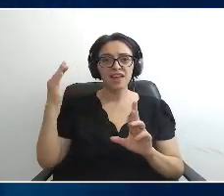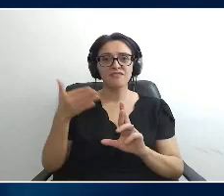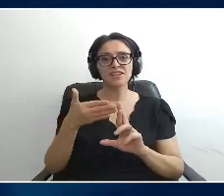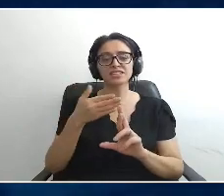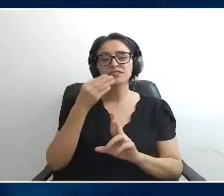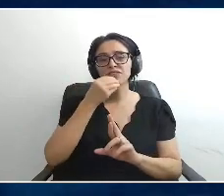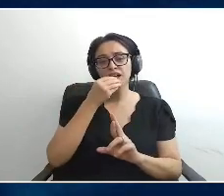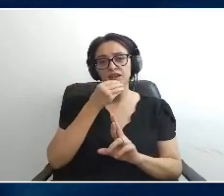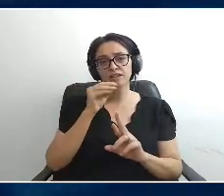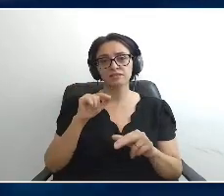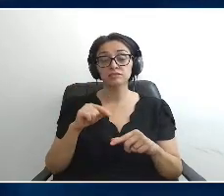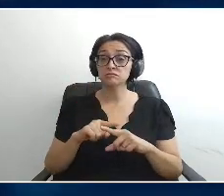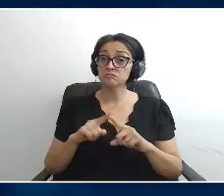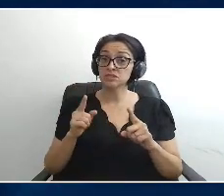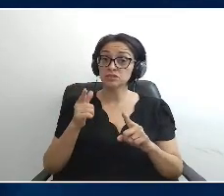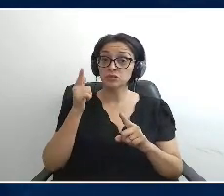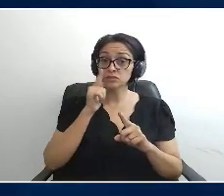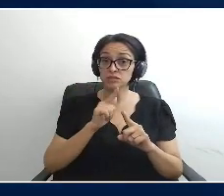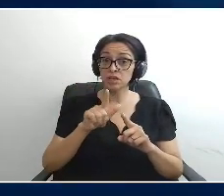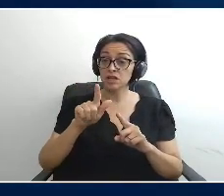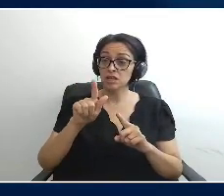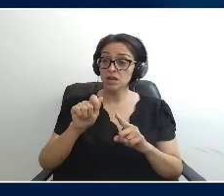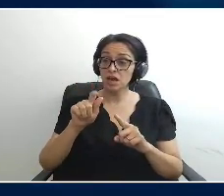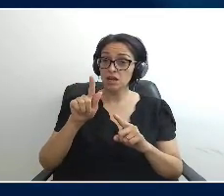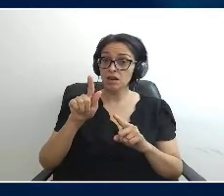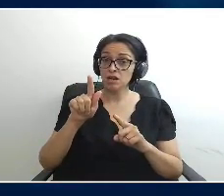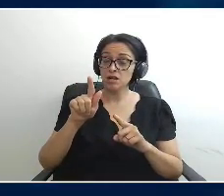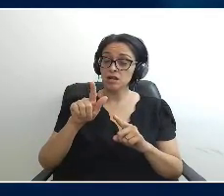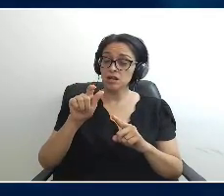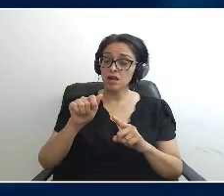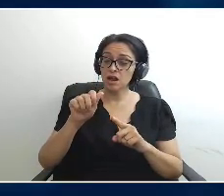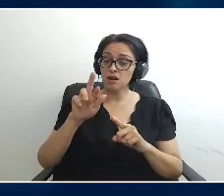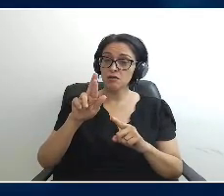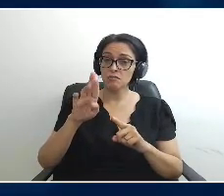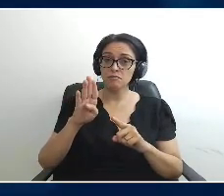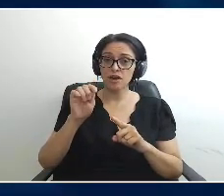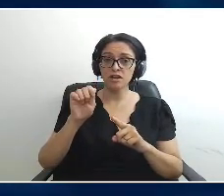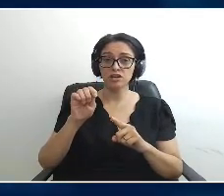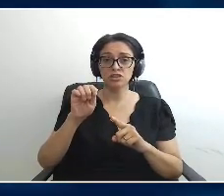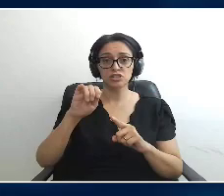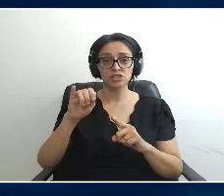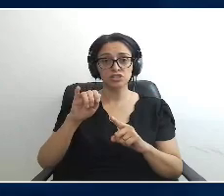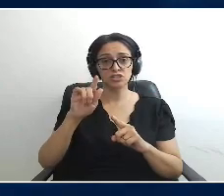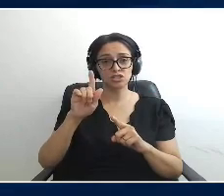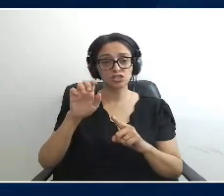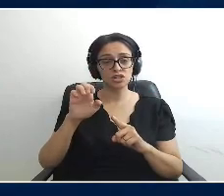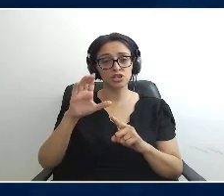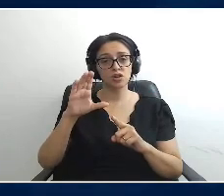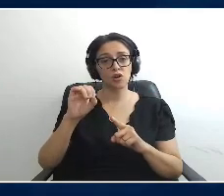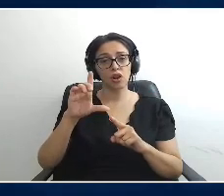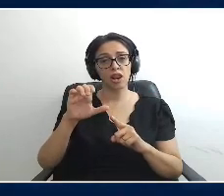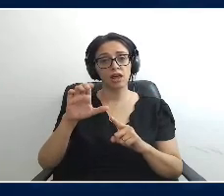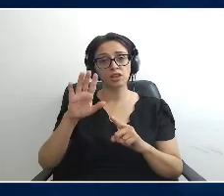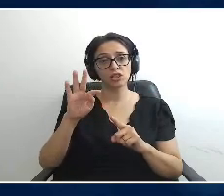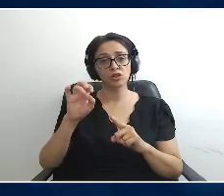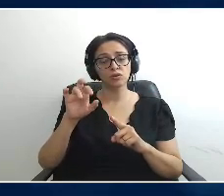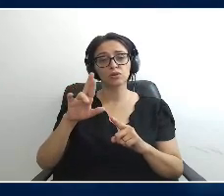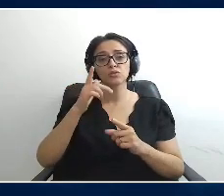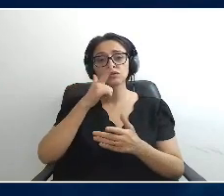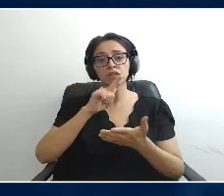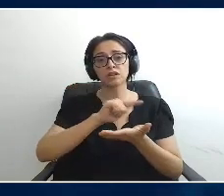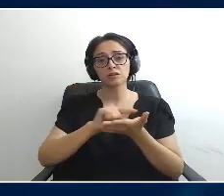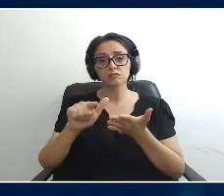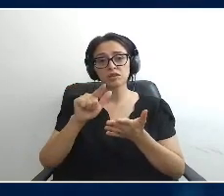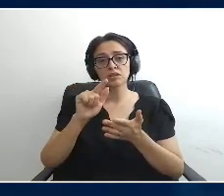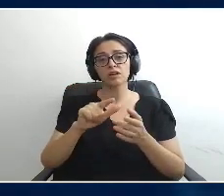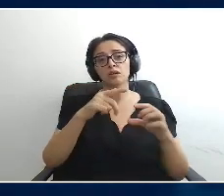ele consegue, o garbage collector já tem um indício muito forte ali para passar lá, chegar e limpar, né? Então, a linguagem PHP